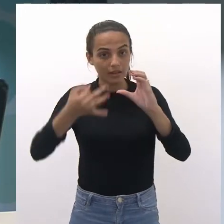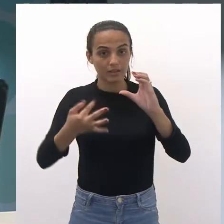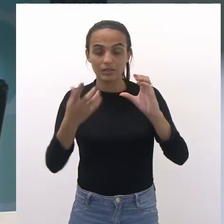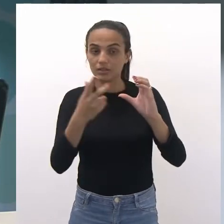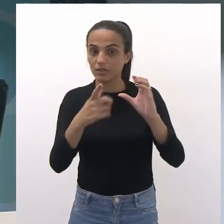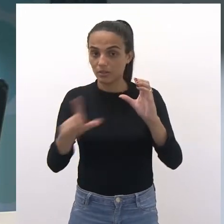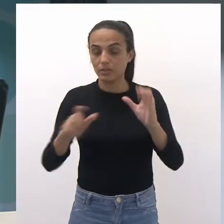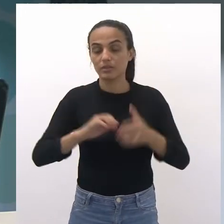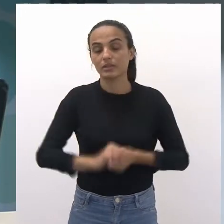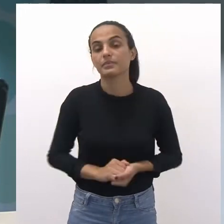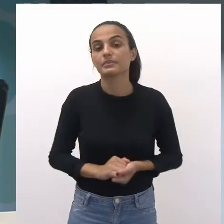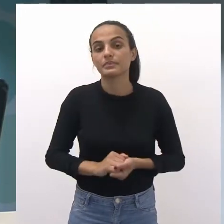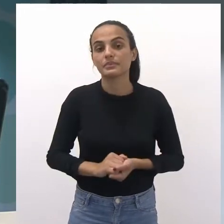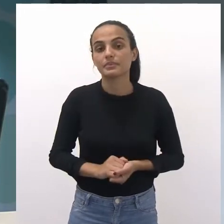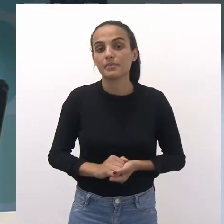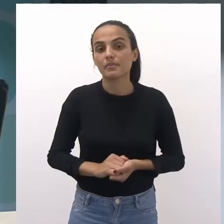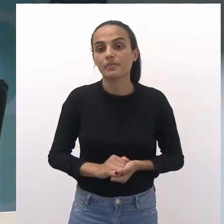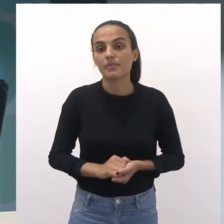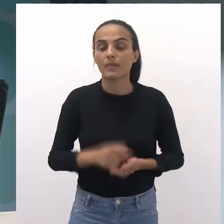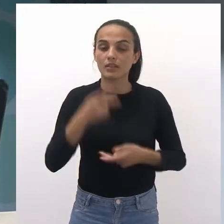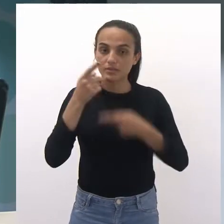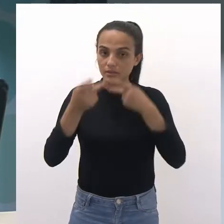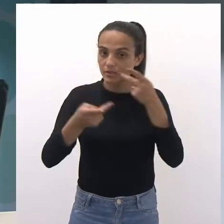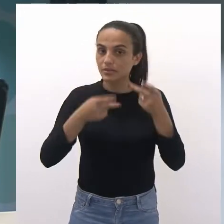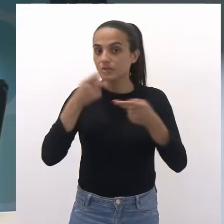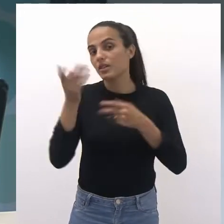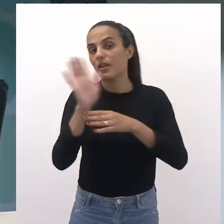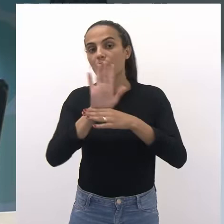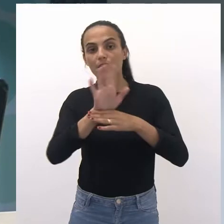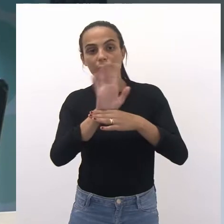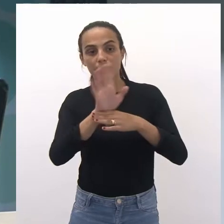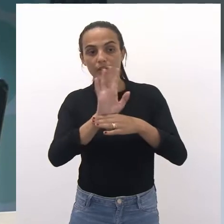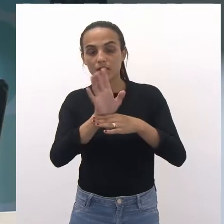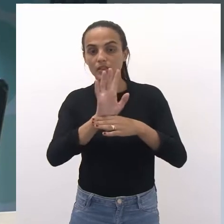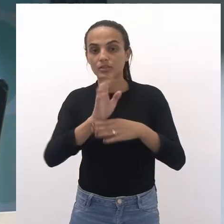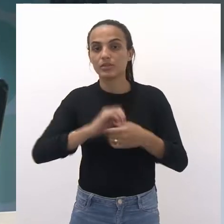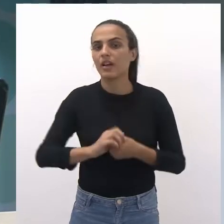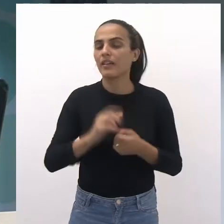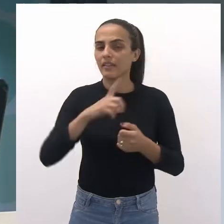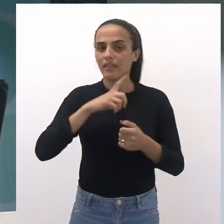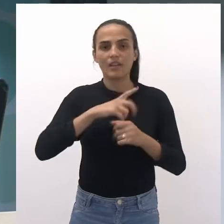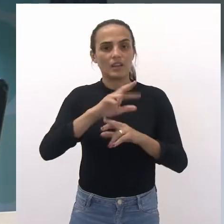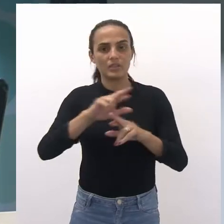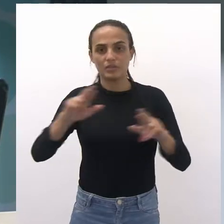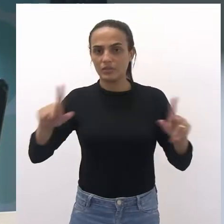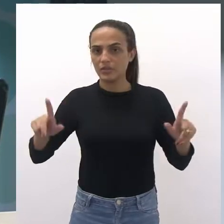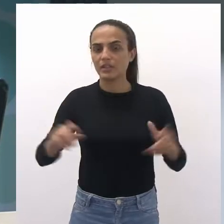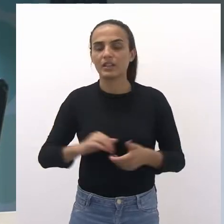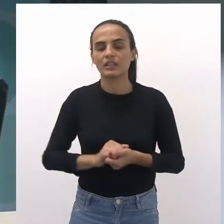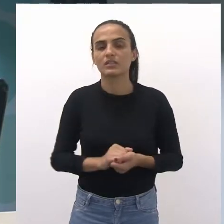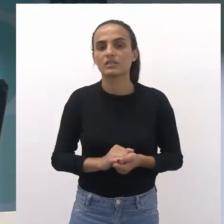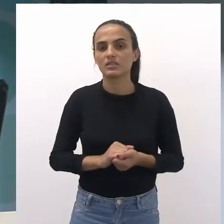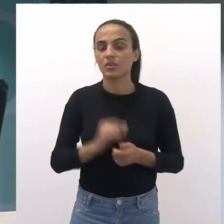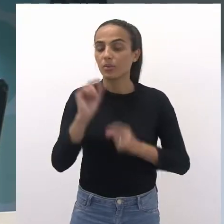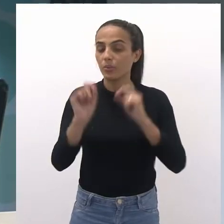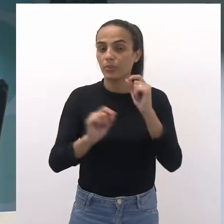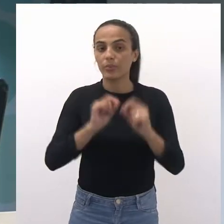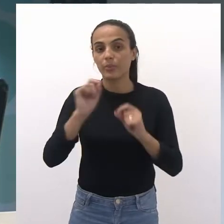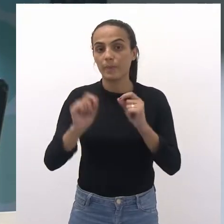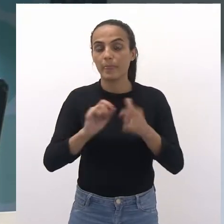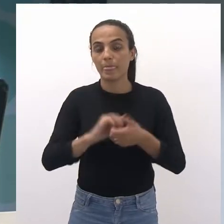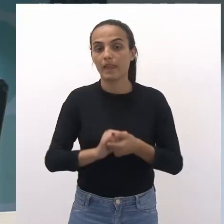a gente está pensando aqui que, quando falamos em vídeo, e aí a gente tem várias classificações, e no sentido do